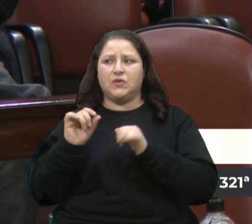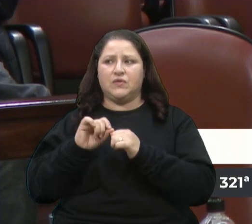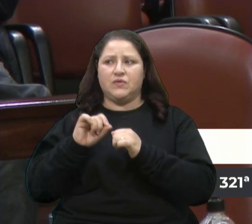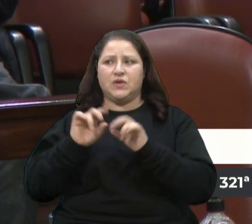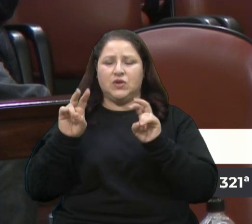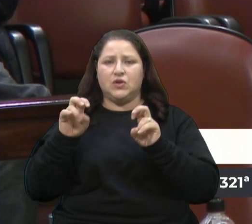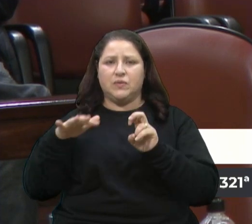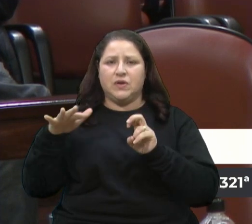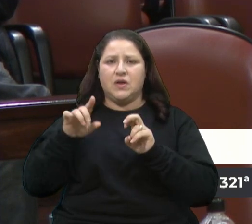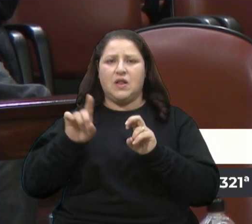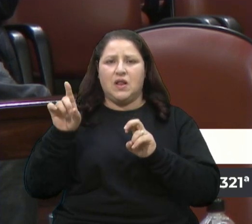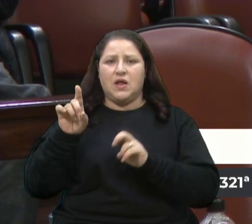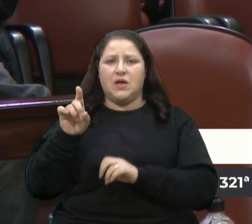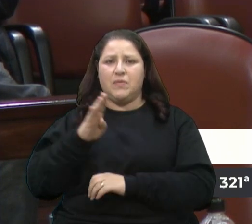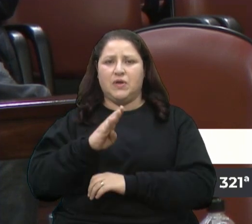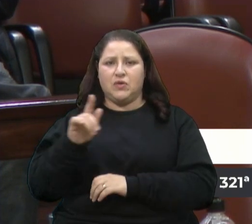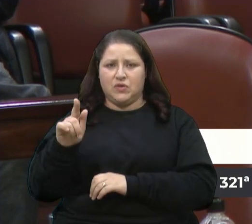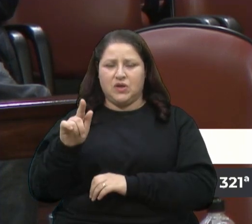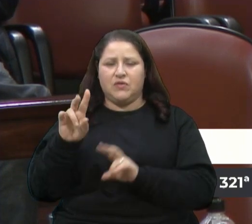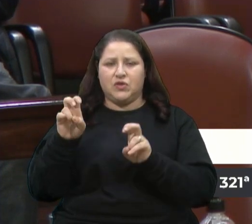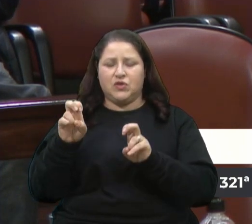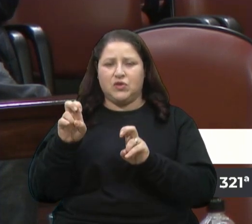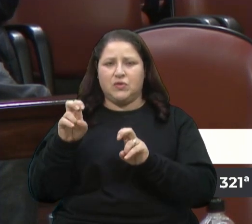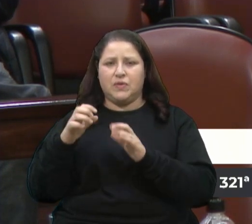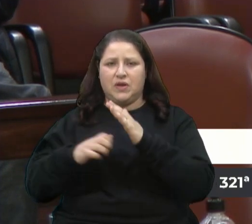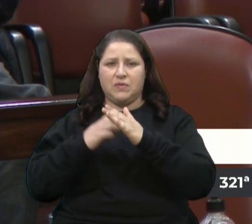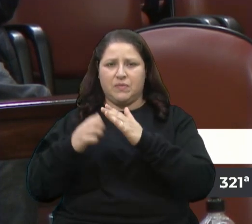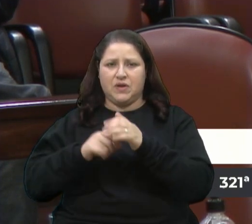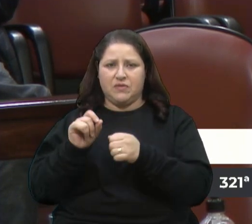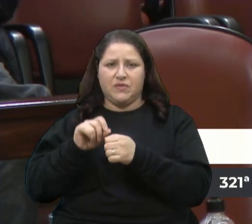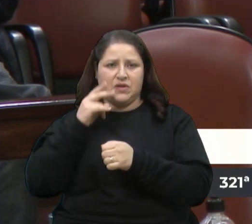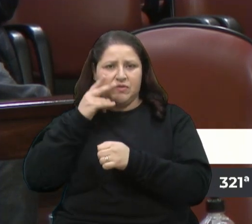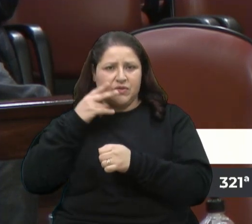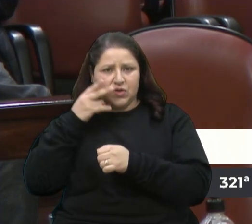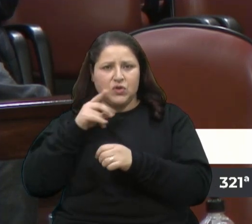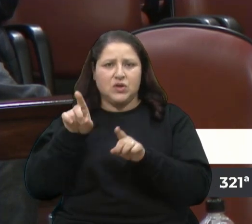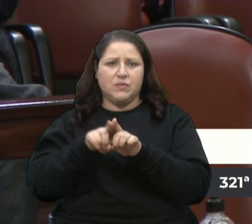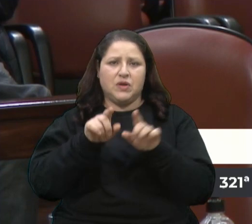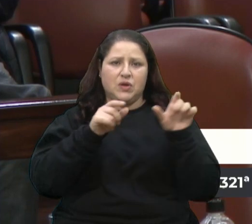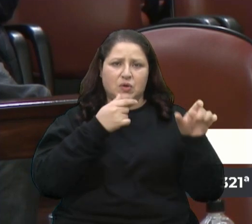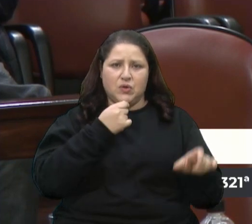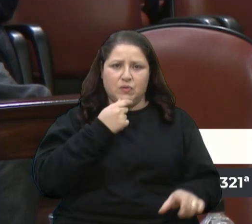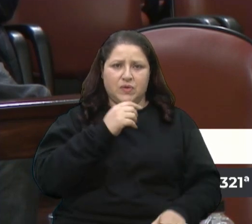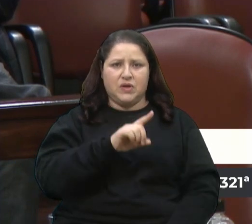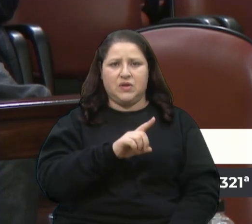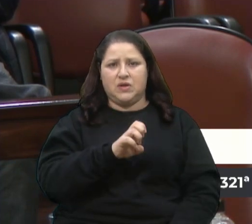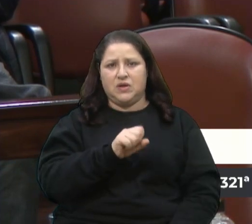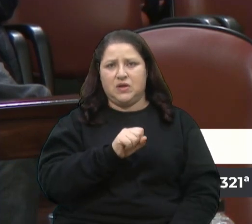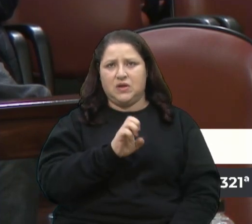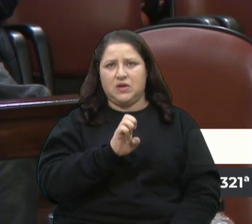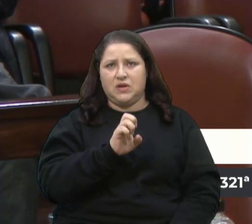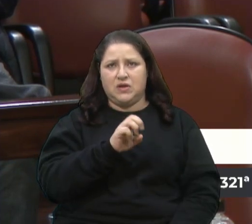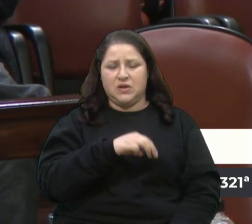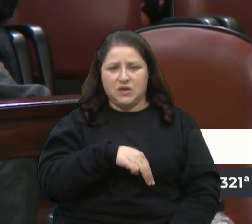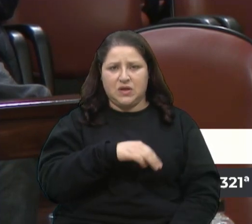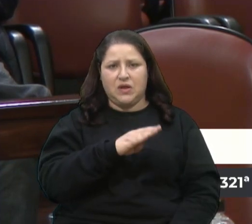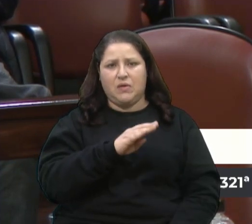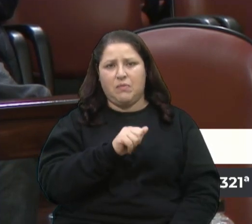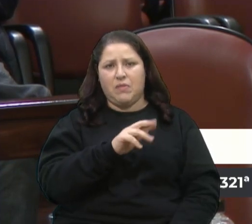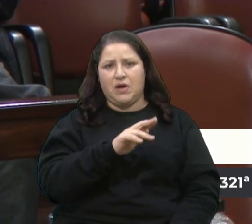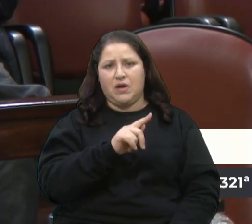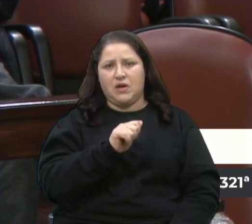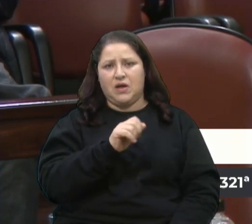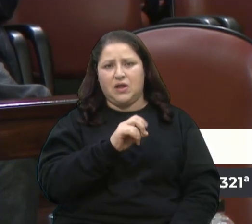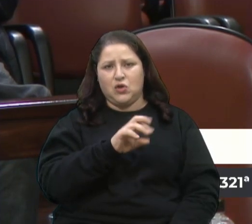situação lá de Bento Gonçalves, das vinícolas, com o desembargador, que não estava presente, tinha uma pessoa que estava sendo representada por